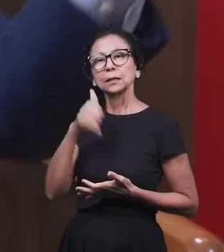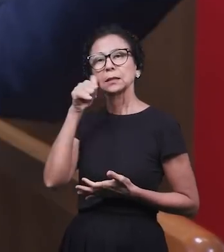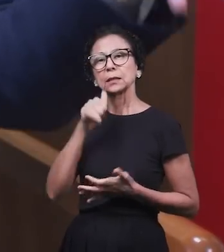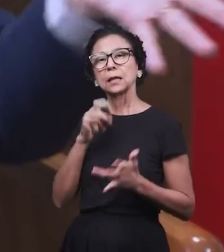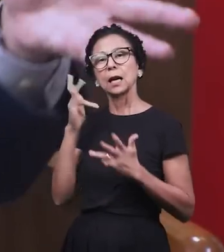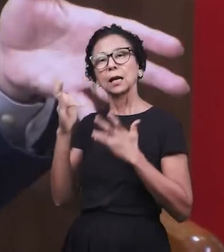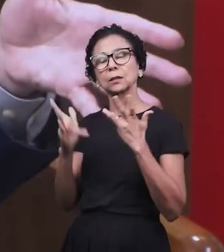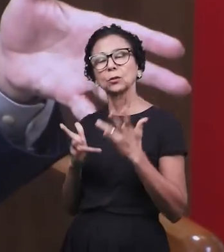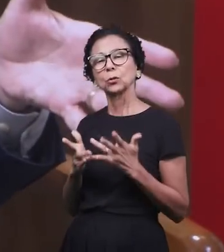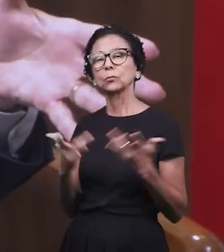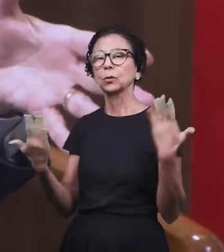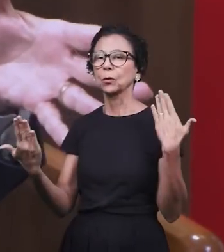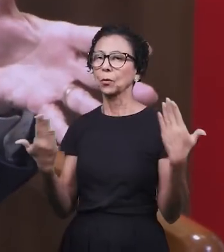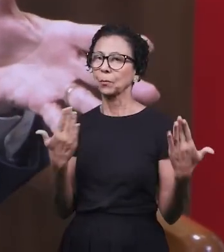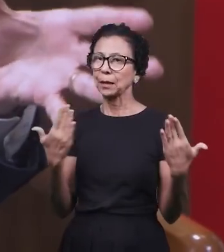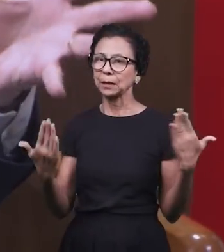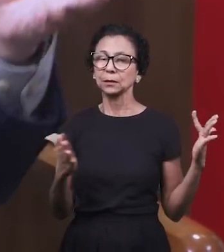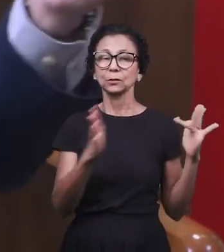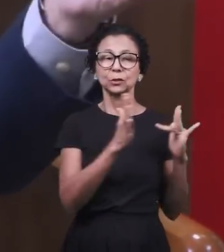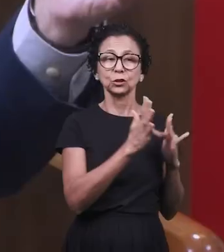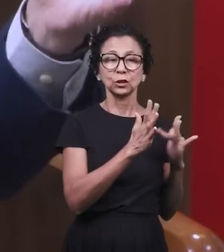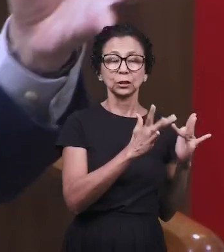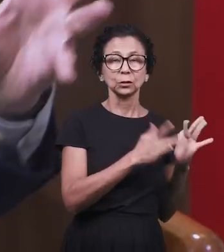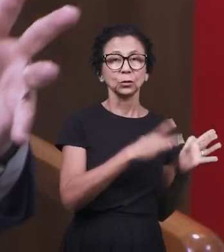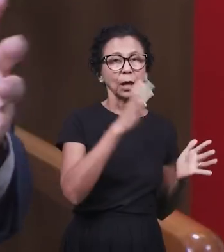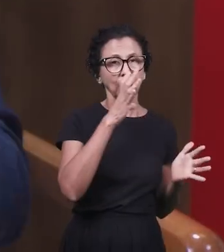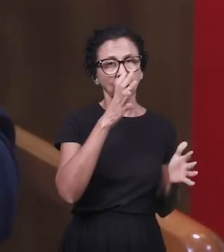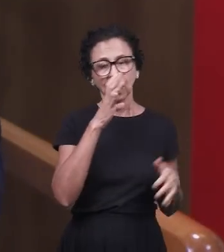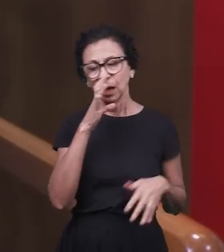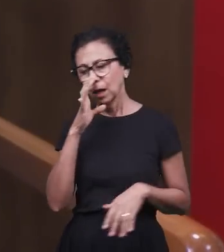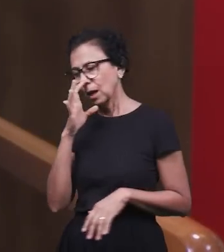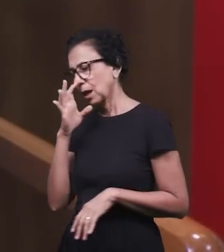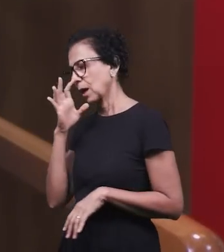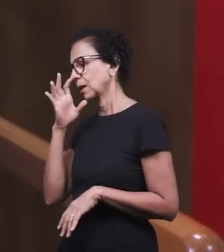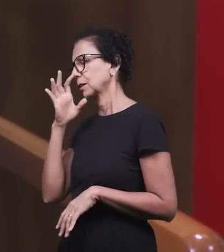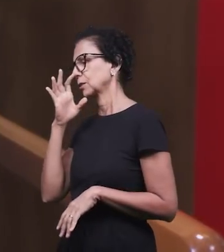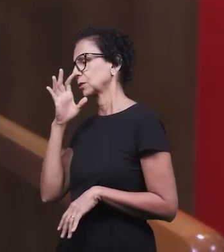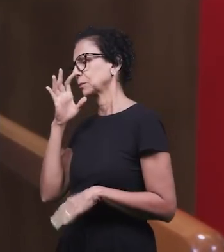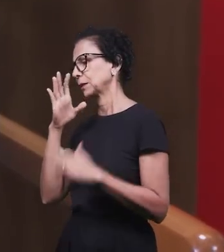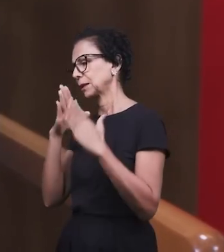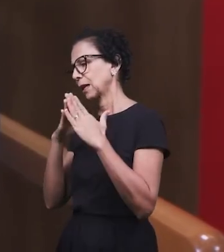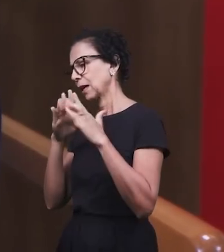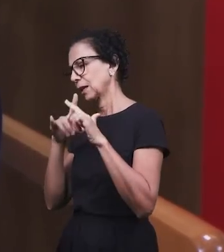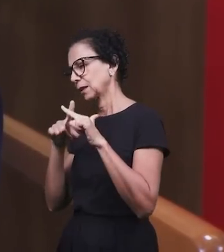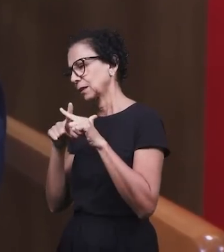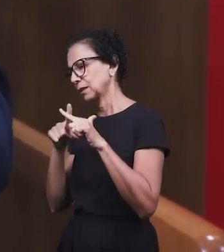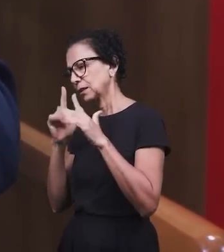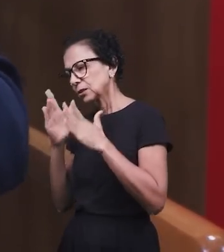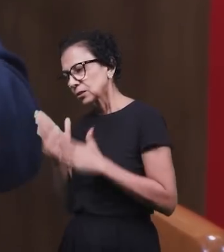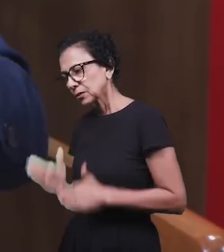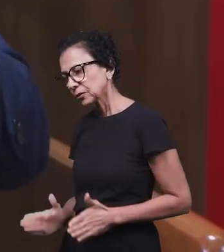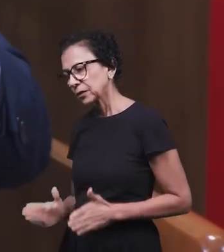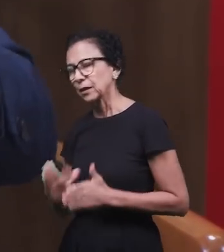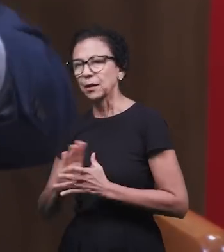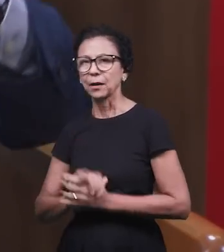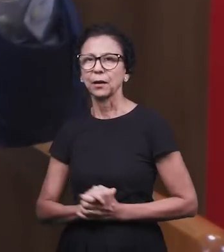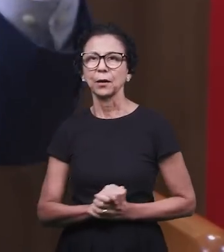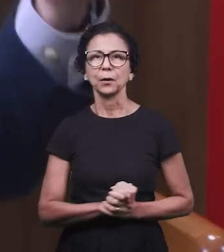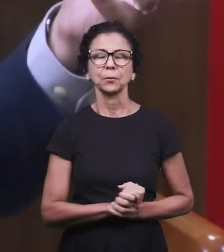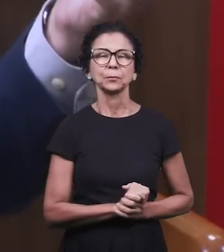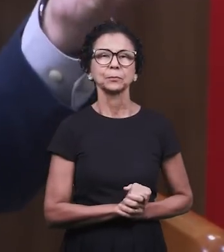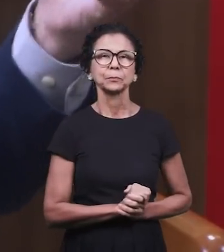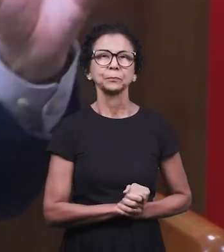noiva. Assim é a igreja. E é sempre importante nós lembrarmos que quando a gente fala